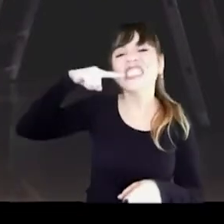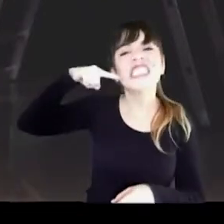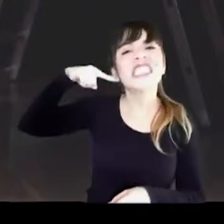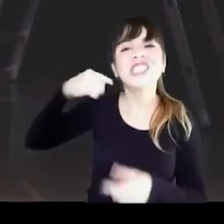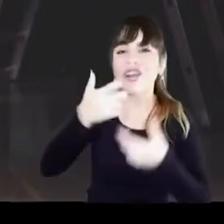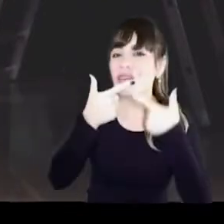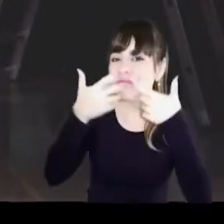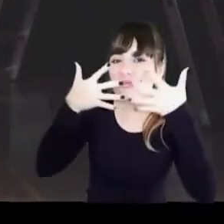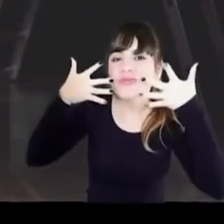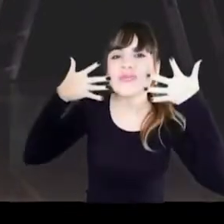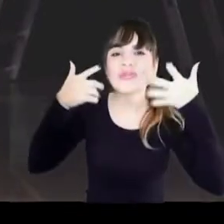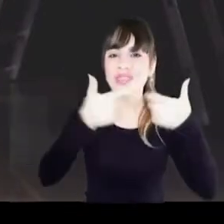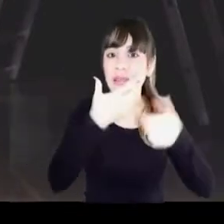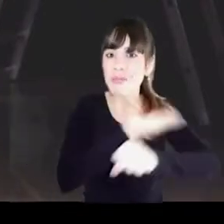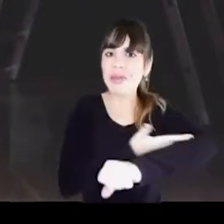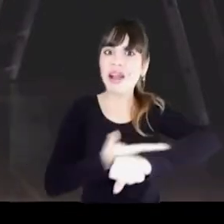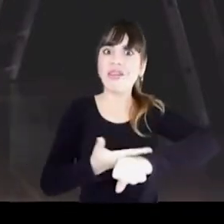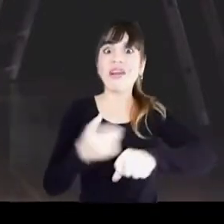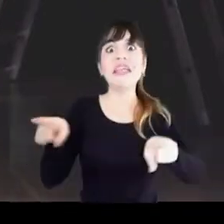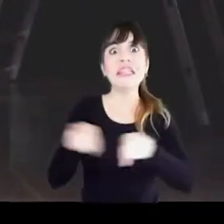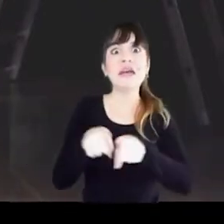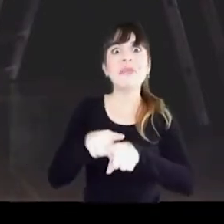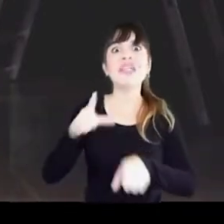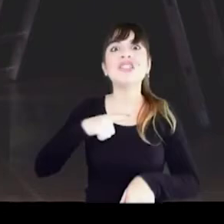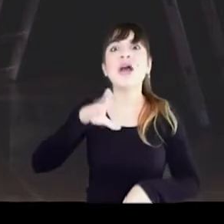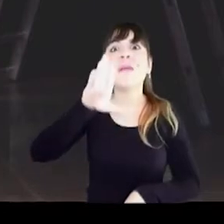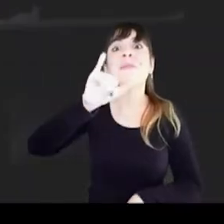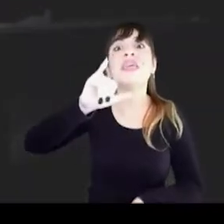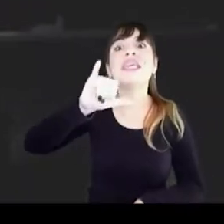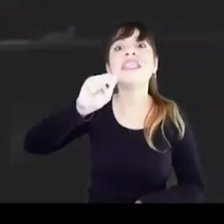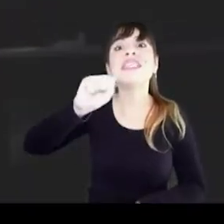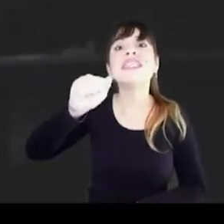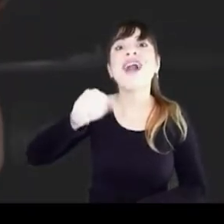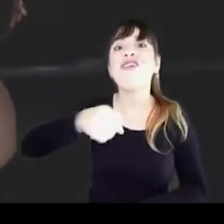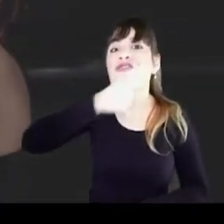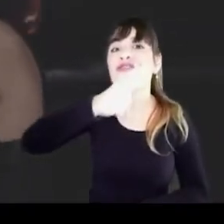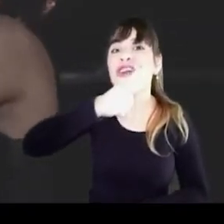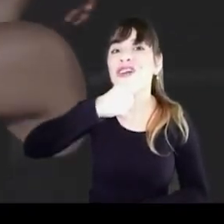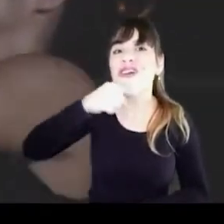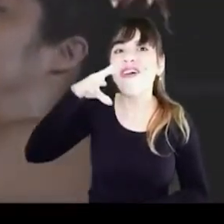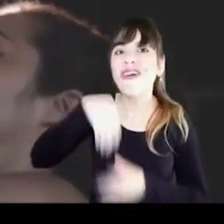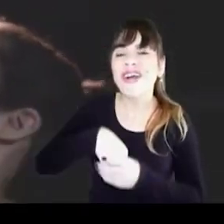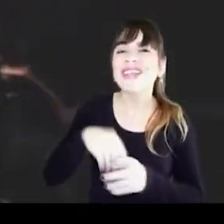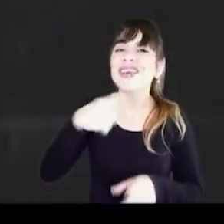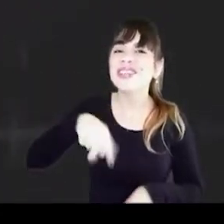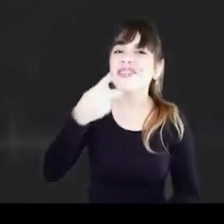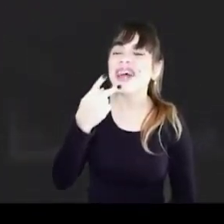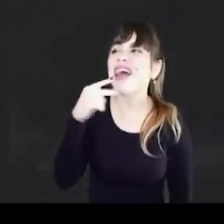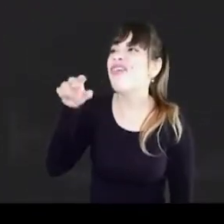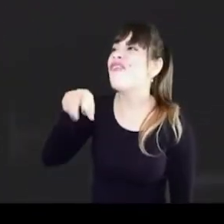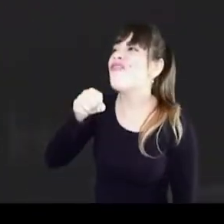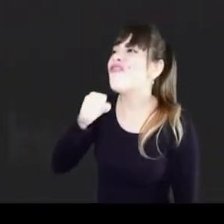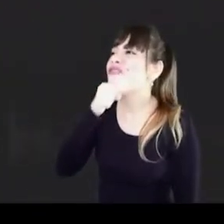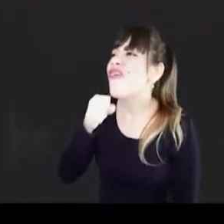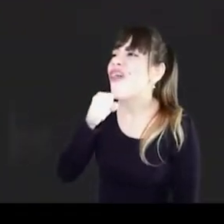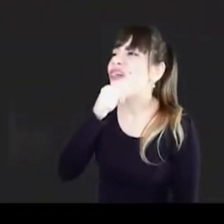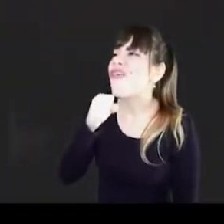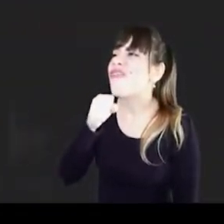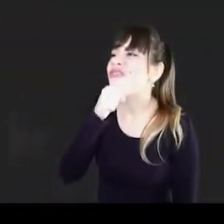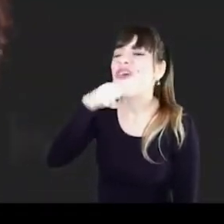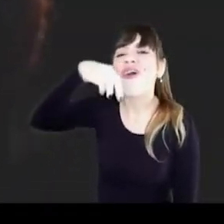bem branquinho. Nesse sítio também morava a minha bisavó, que chamávamos de